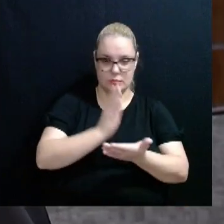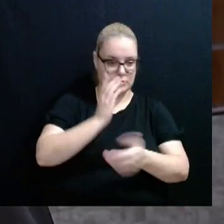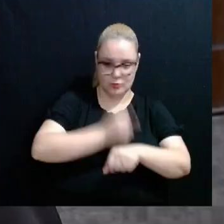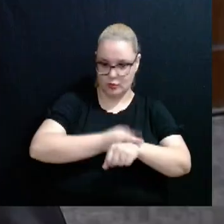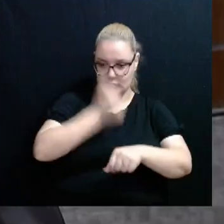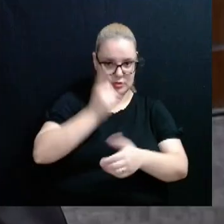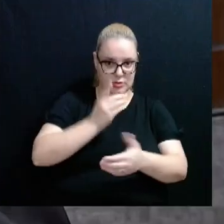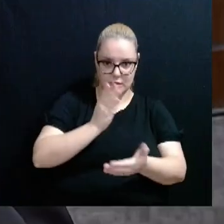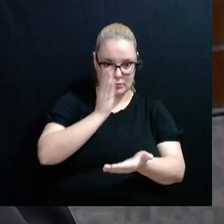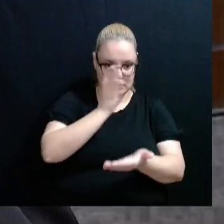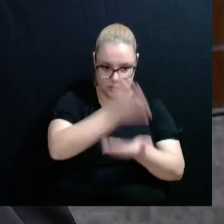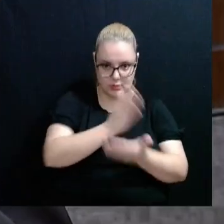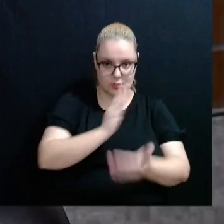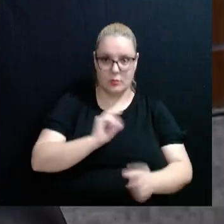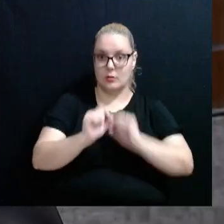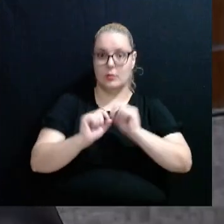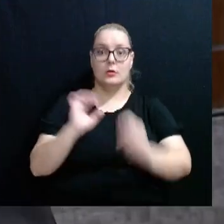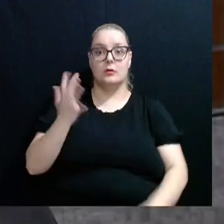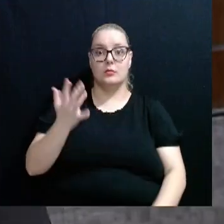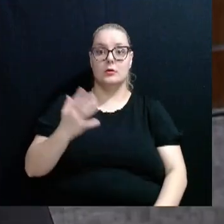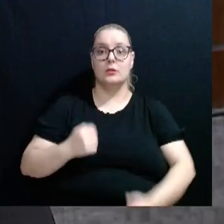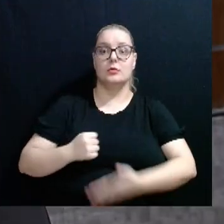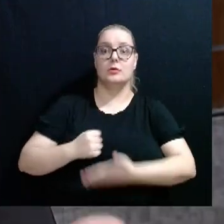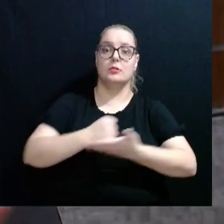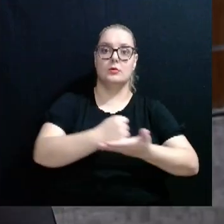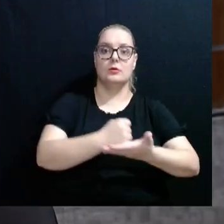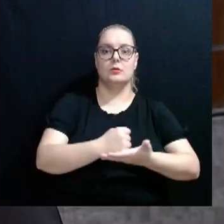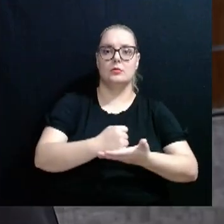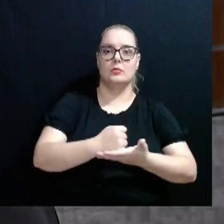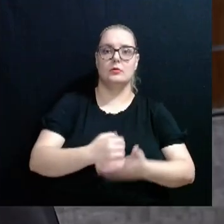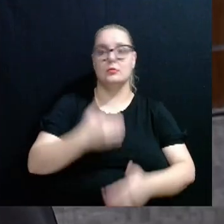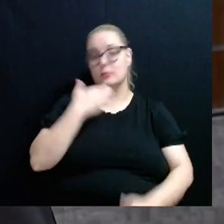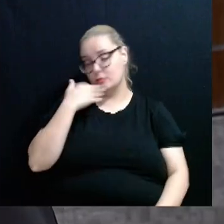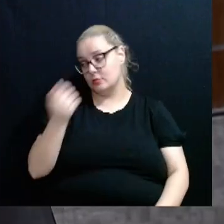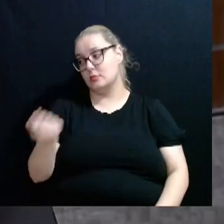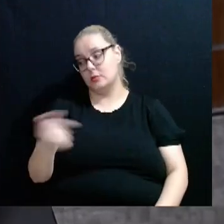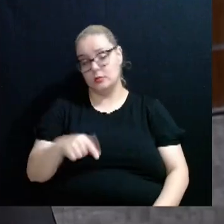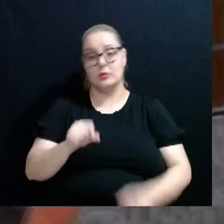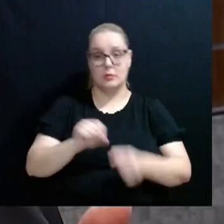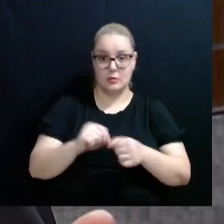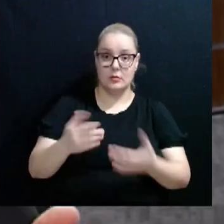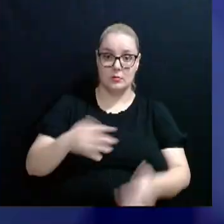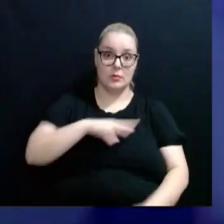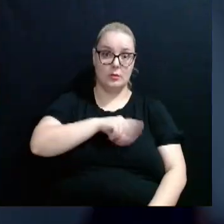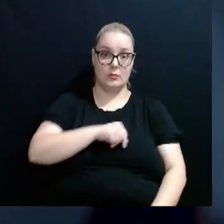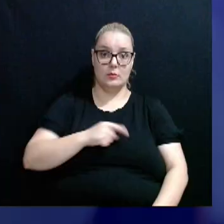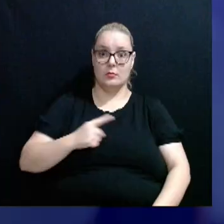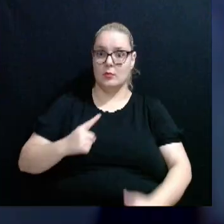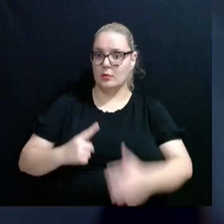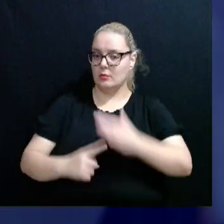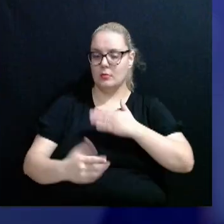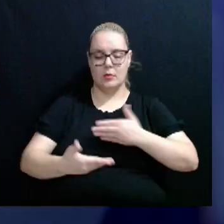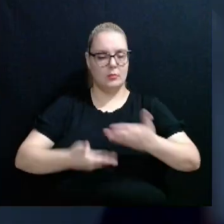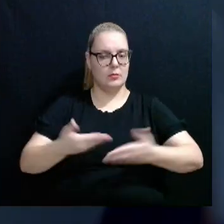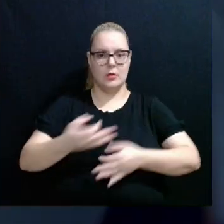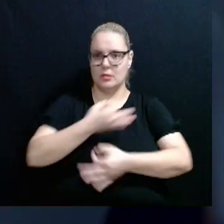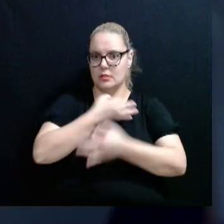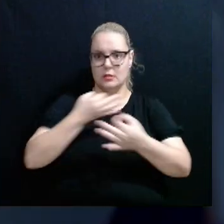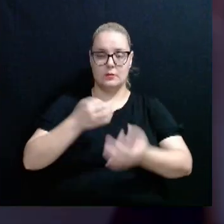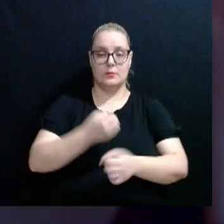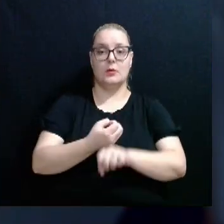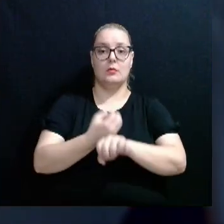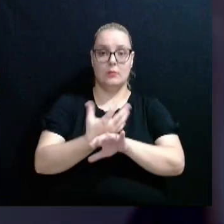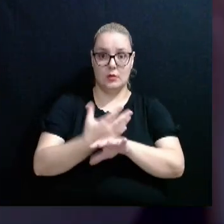acontecendo e o socorro vai poder ser melhor ainda do que é feito. O SAMU tem prestado um ótimo trabalho. A videochamada poderá